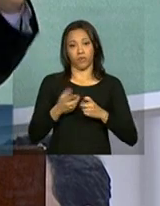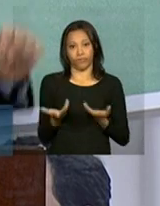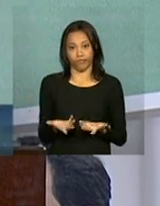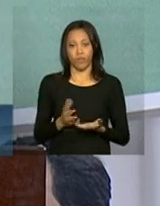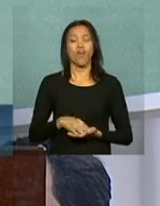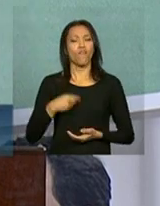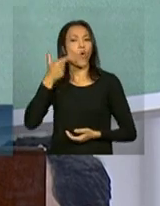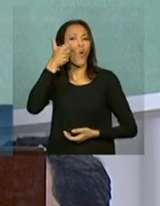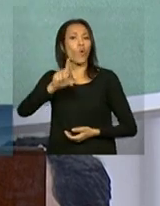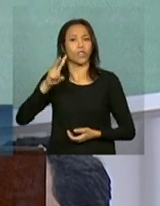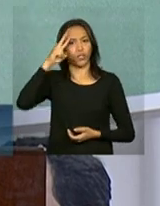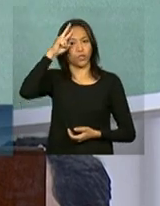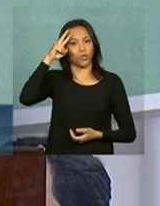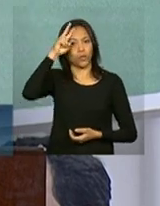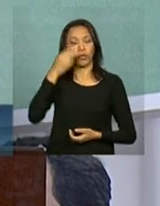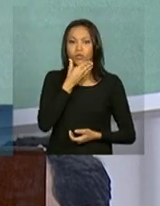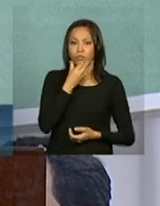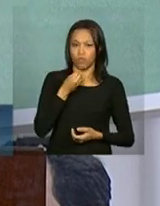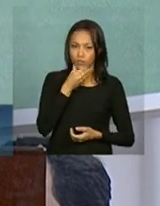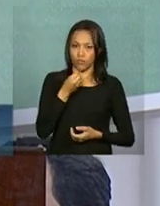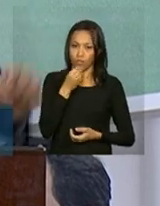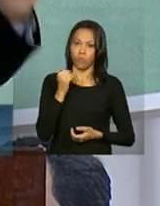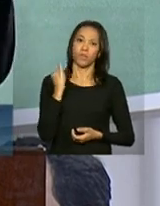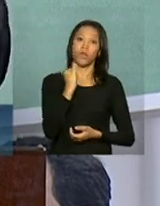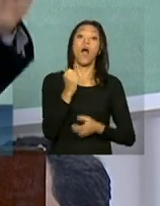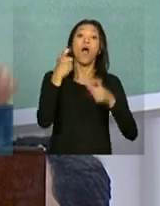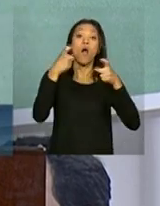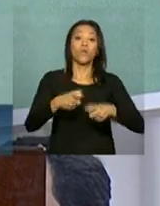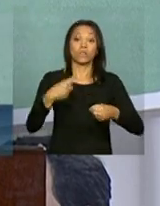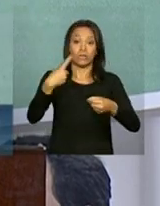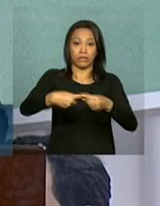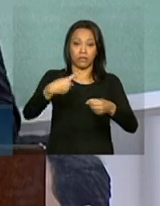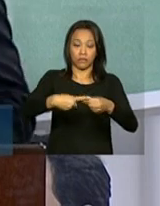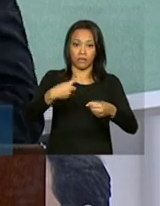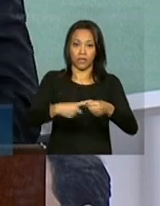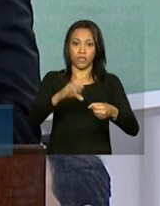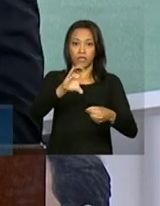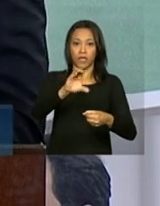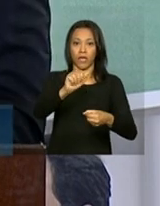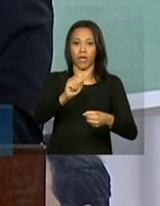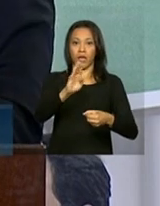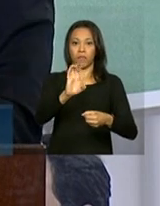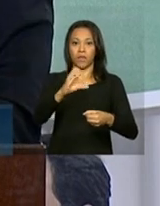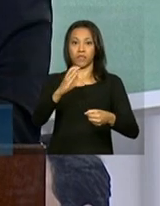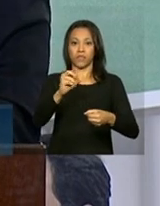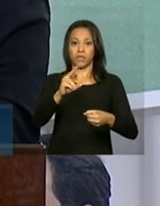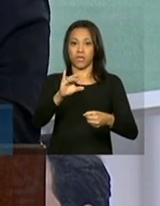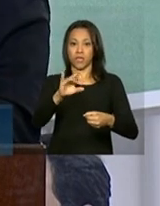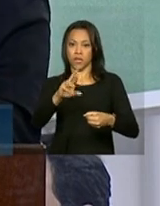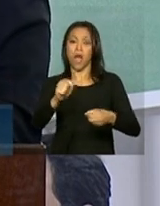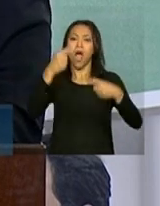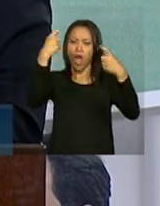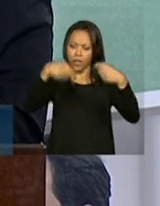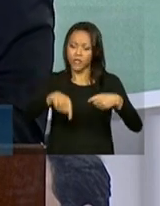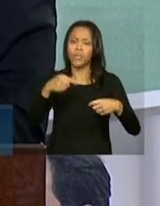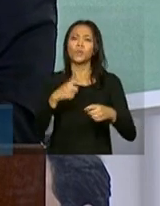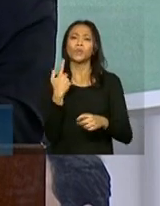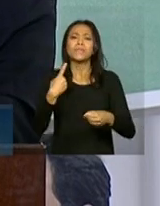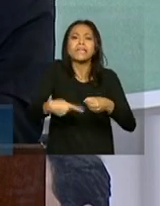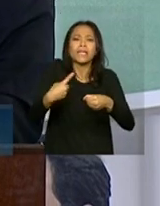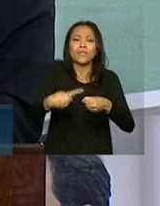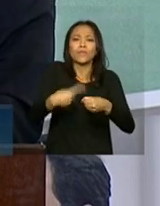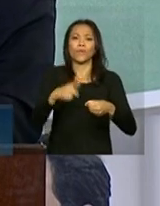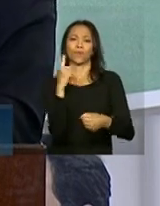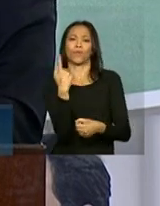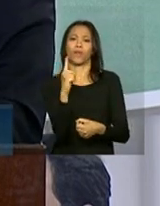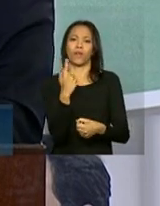história do seu Herotides, da cidade de Cabeceira, aqui no interior do estado de Goiás. O seu Herotides,